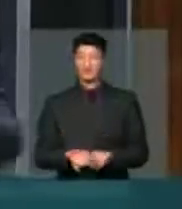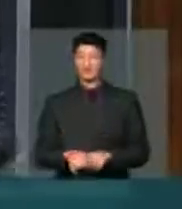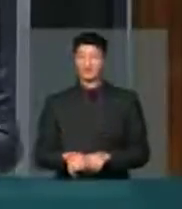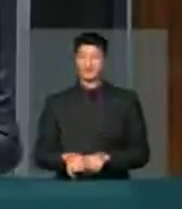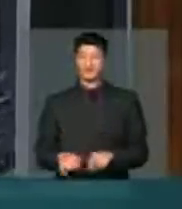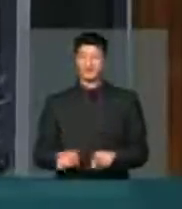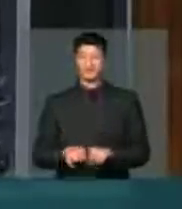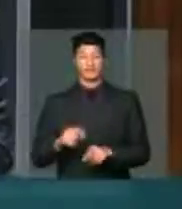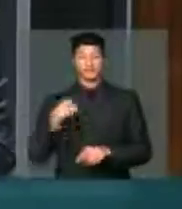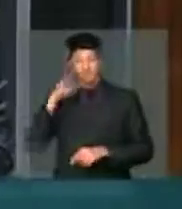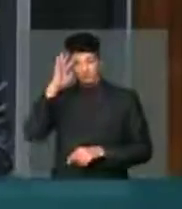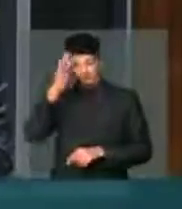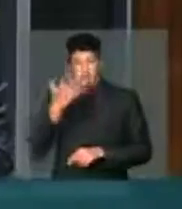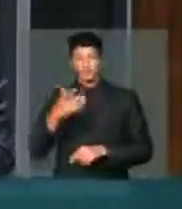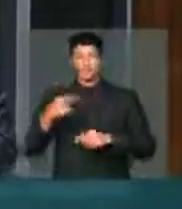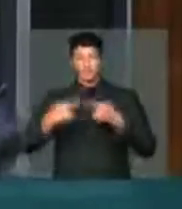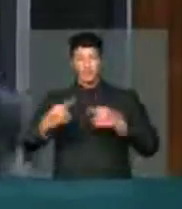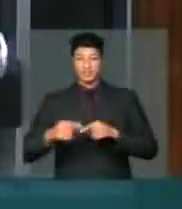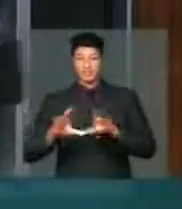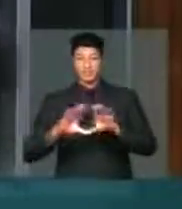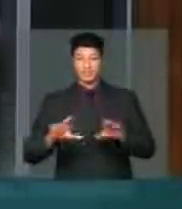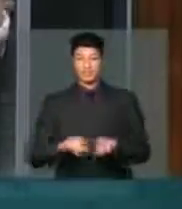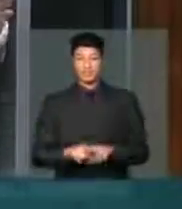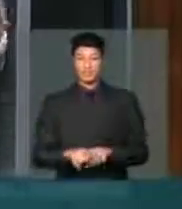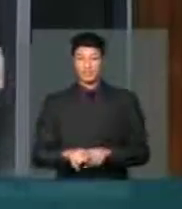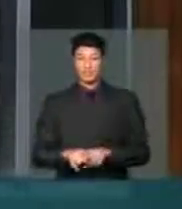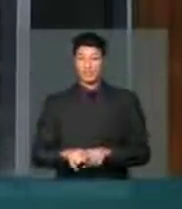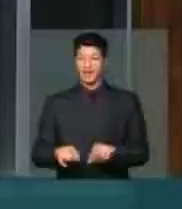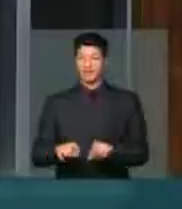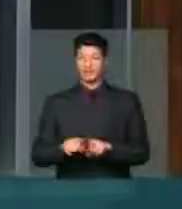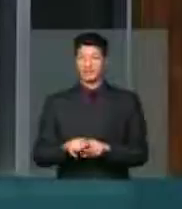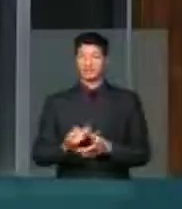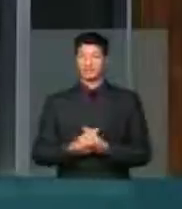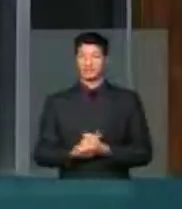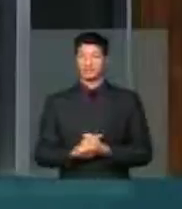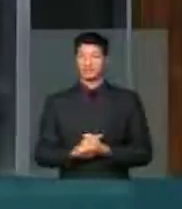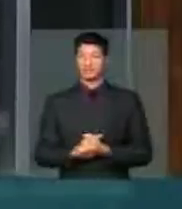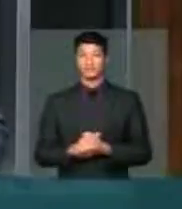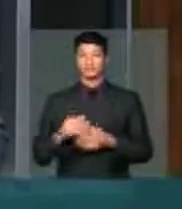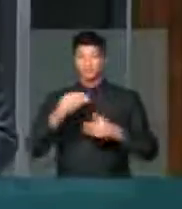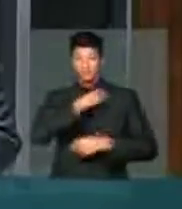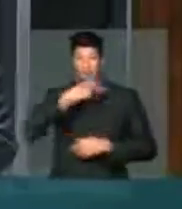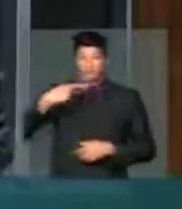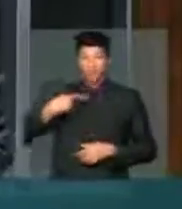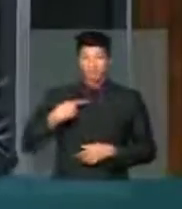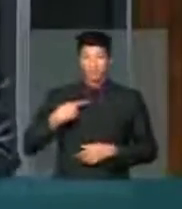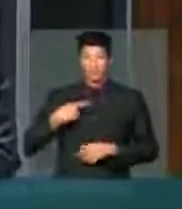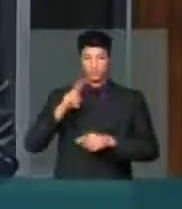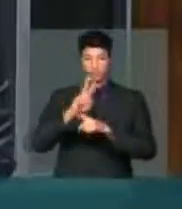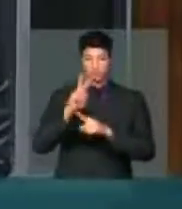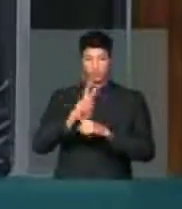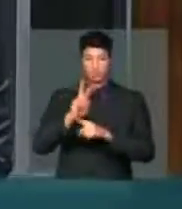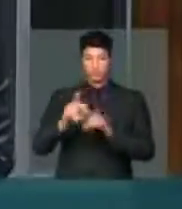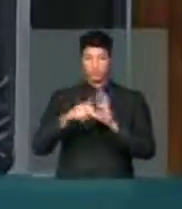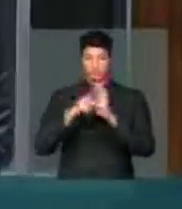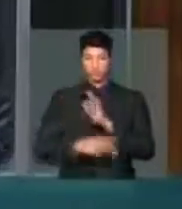serem resolvidos nas polícias, no Poder Judiciário, no Ministério Público, na